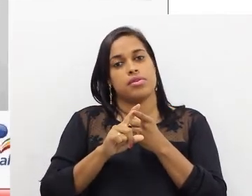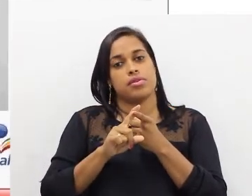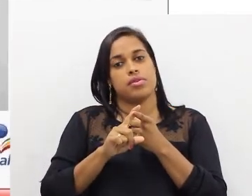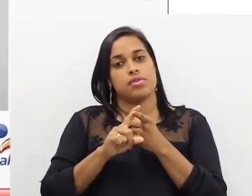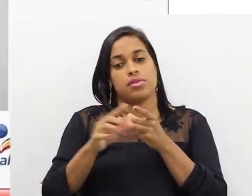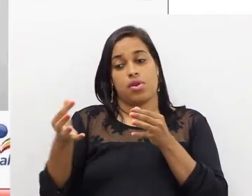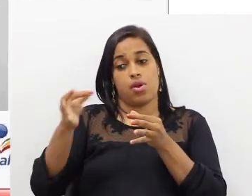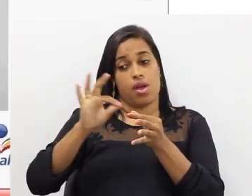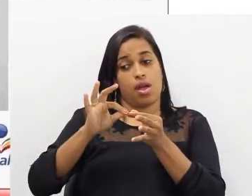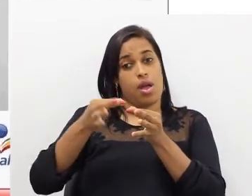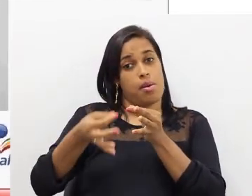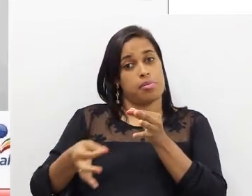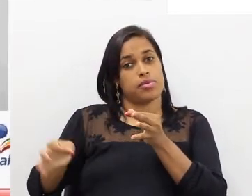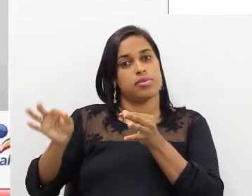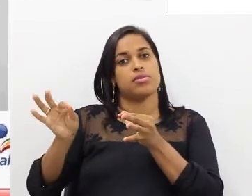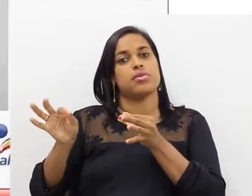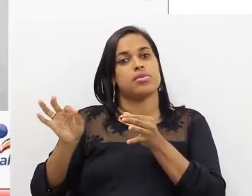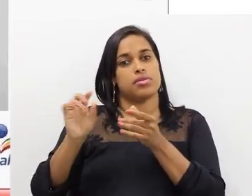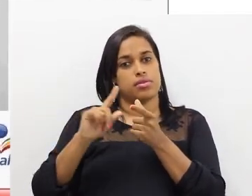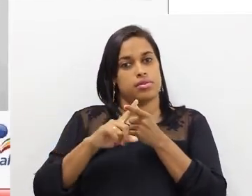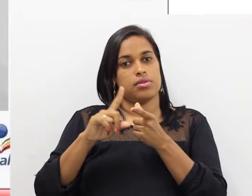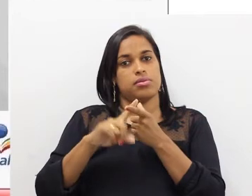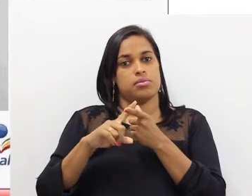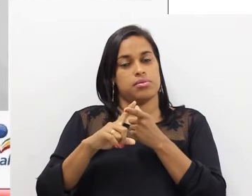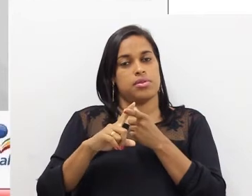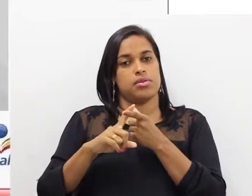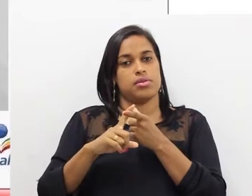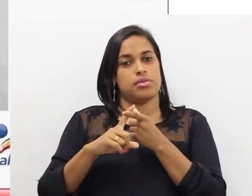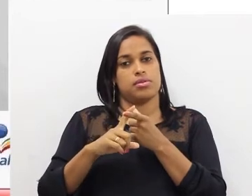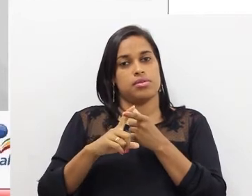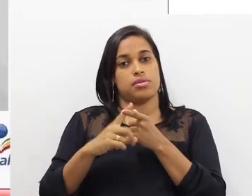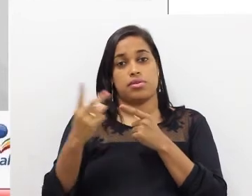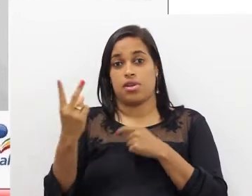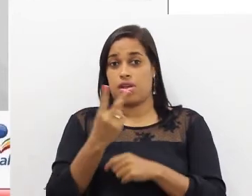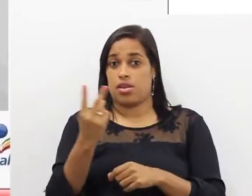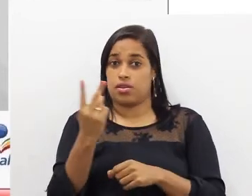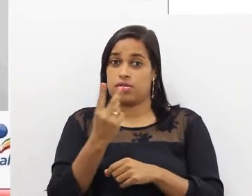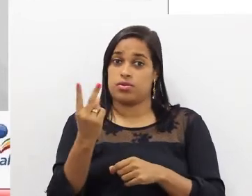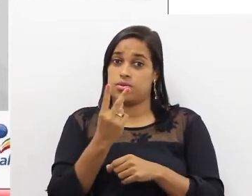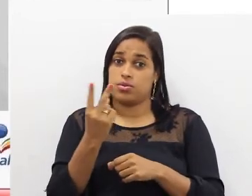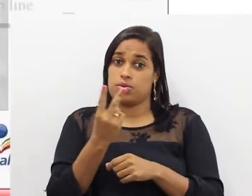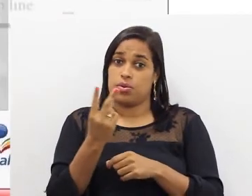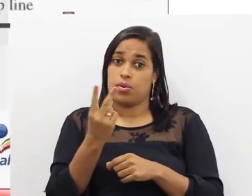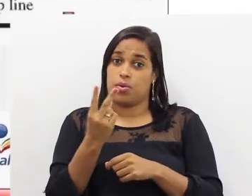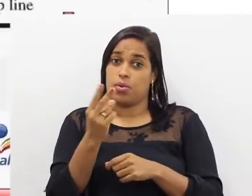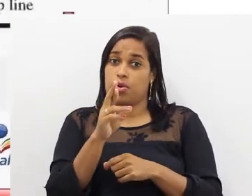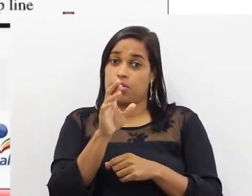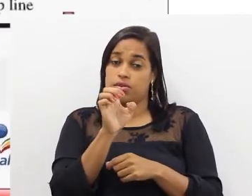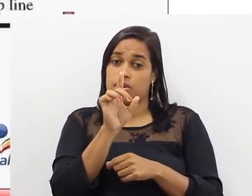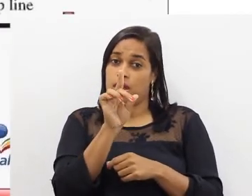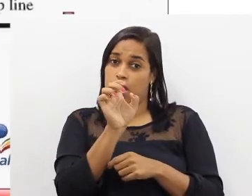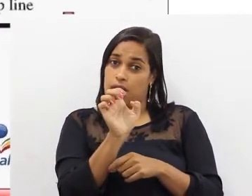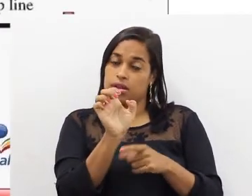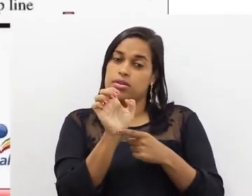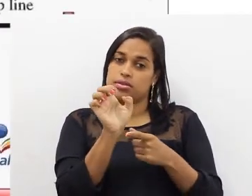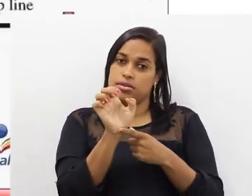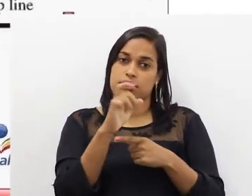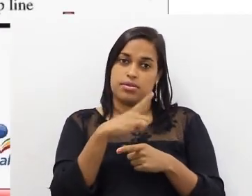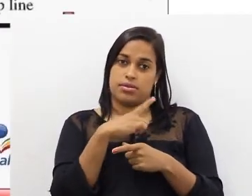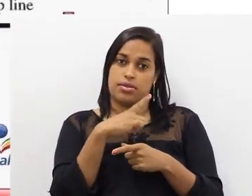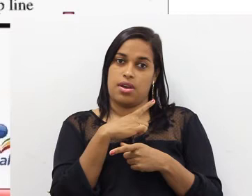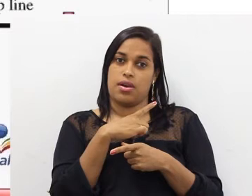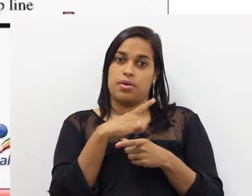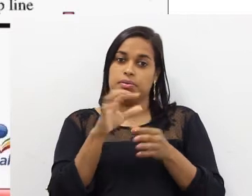de rede propriamente dito, que é chamado de cabo coaxial, e nas duas extremidades da rede existem aqui